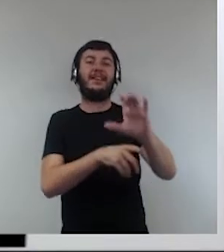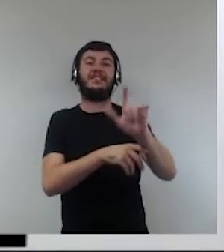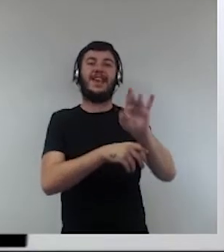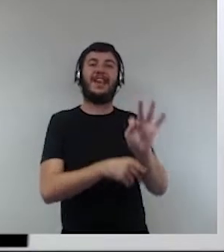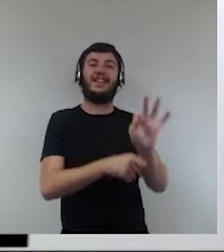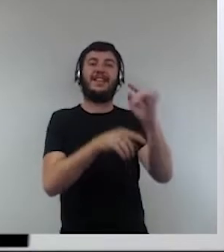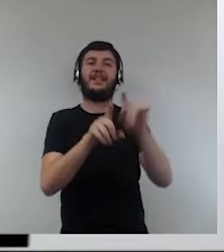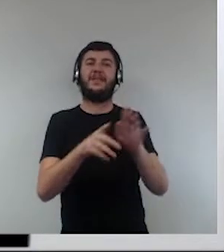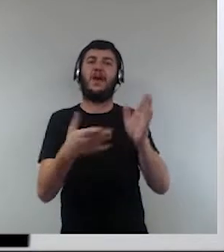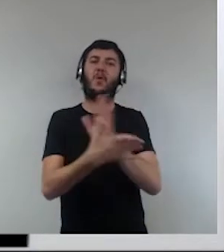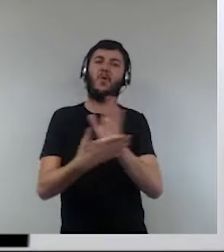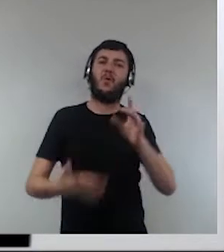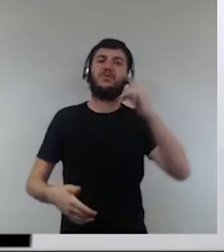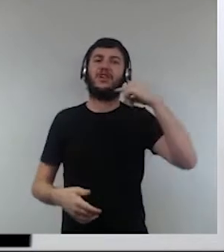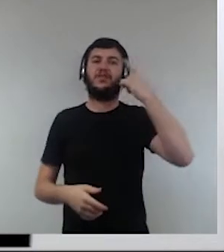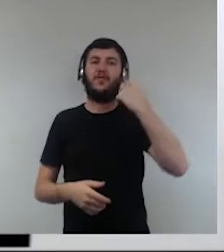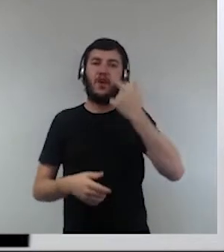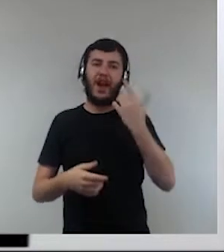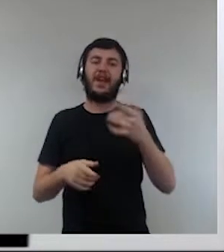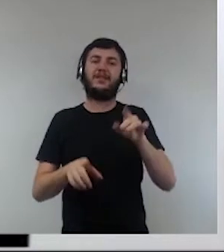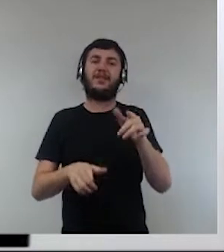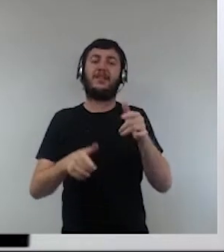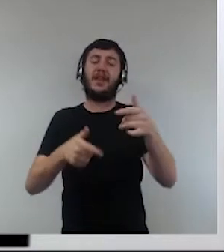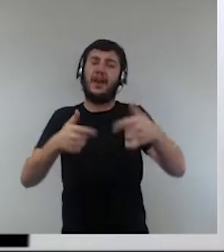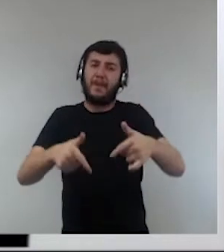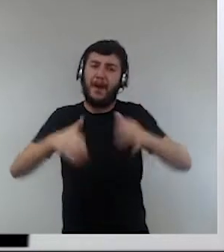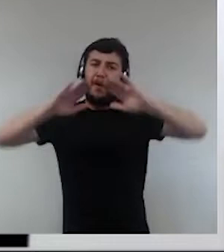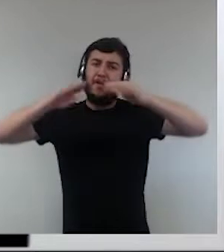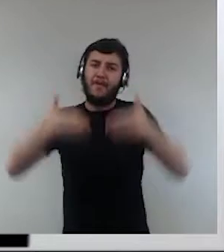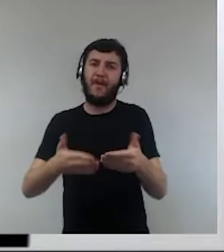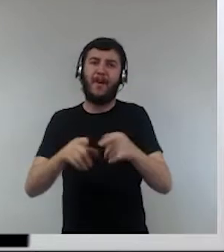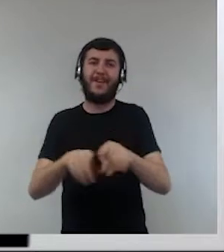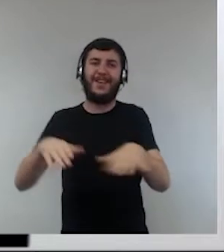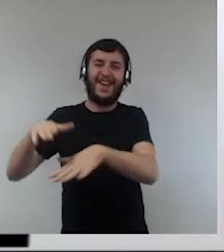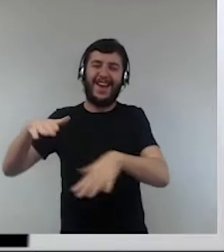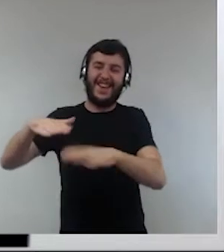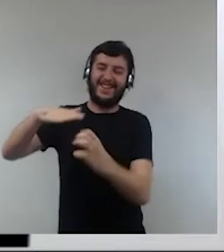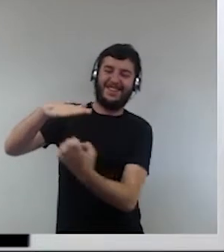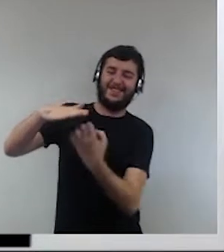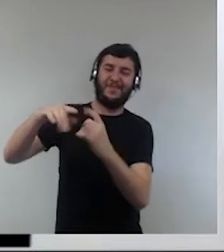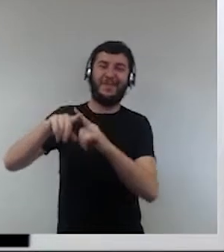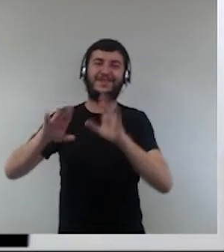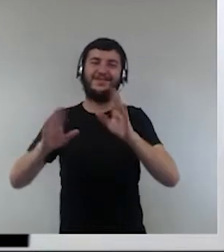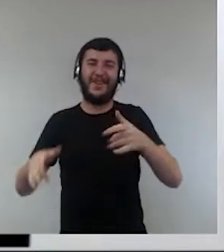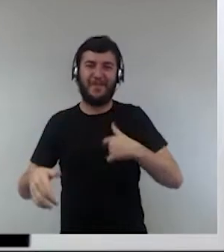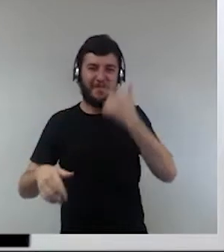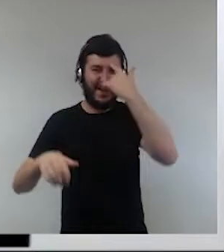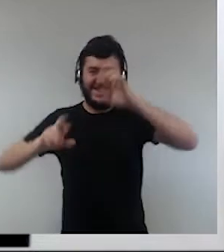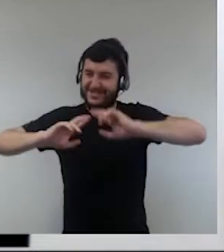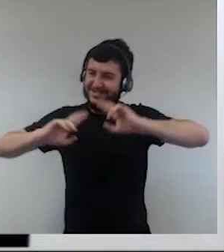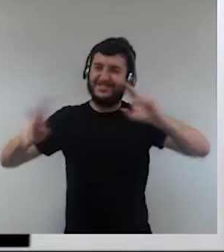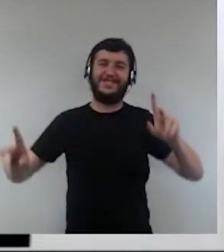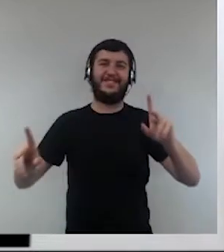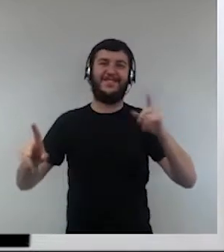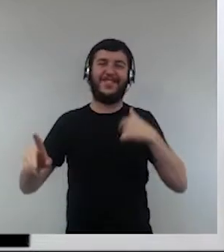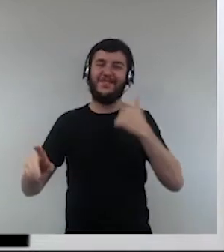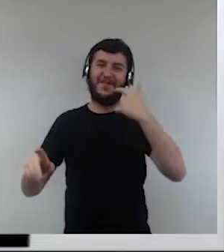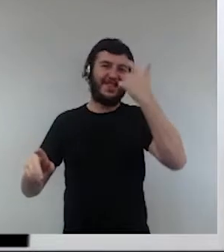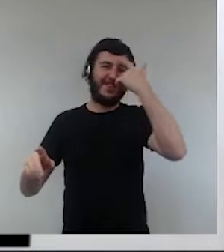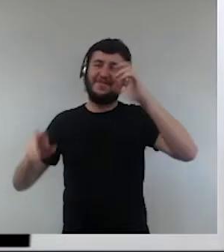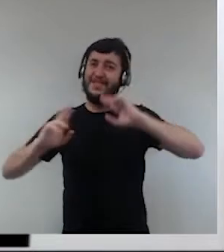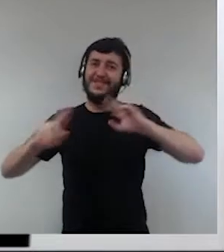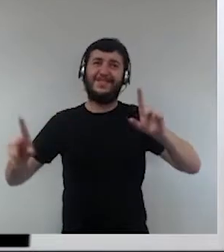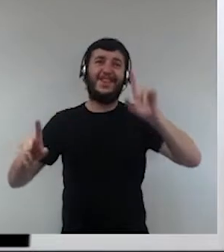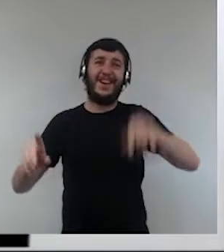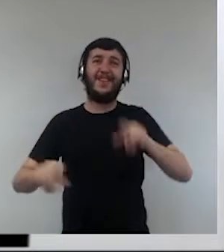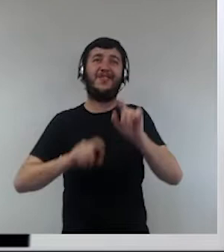na justiça obreira, e eu, particularmente, com todo respeito a quem pensa em contrário, tenho um outro entendimento que é